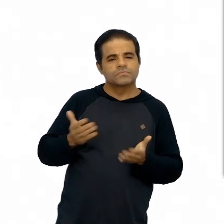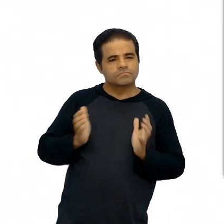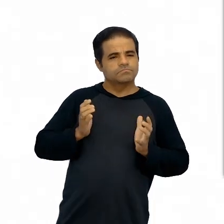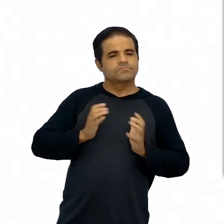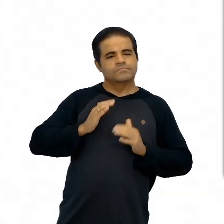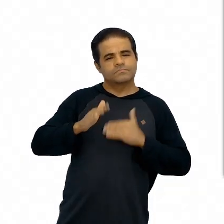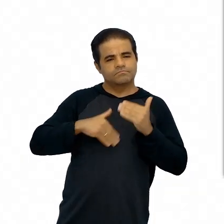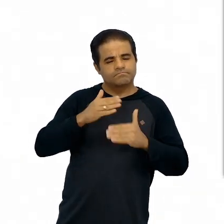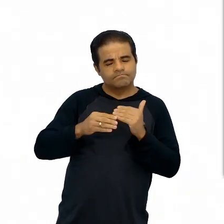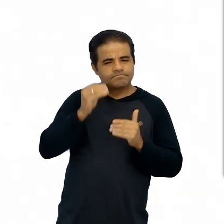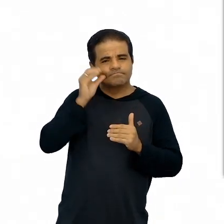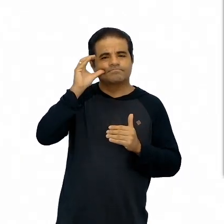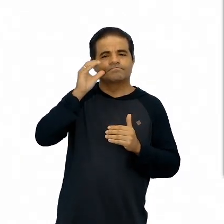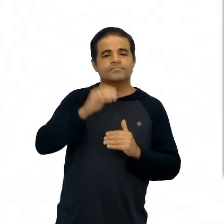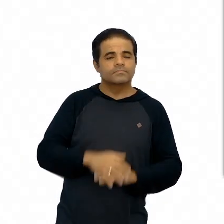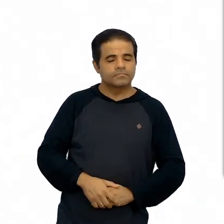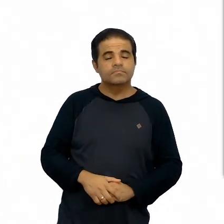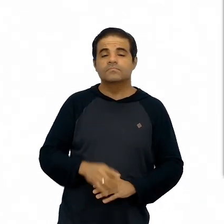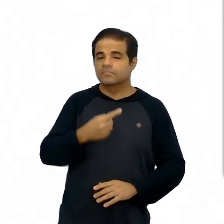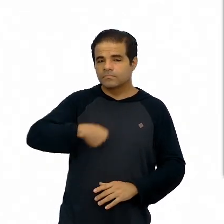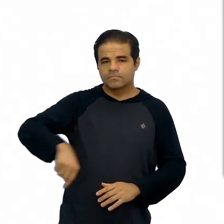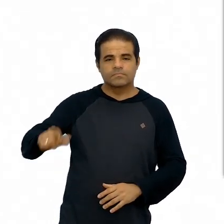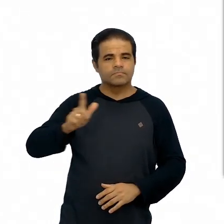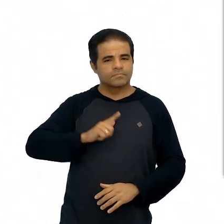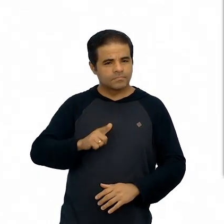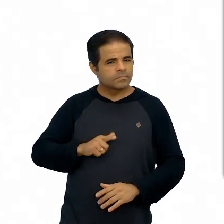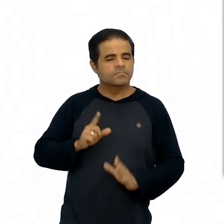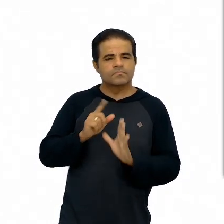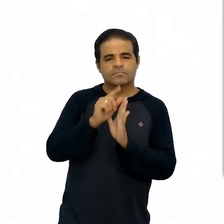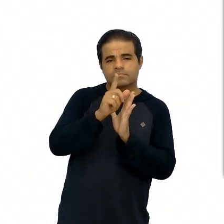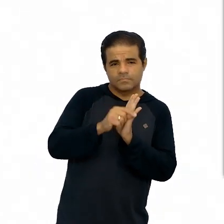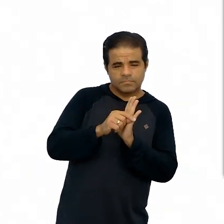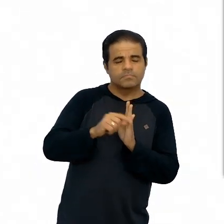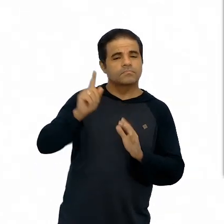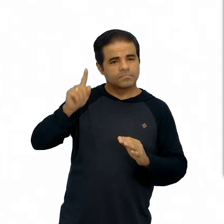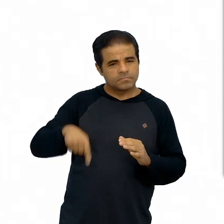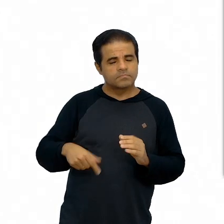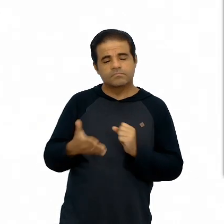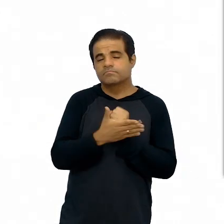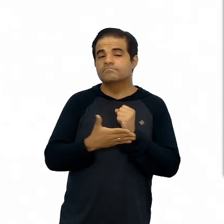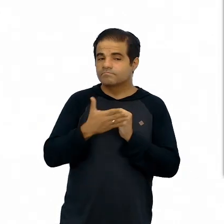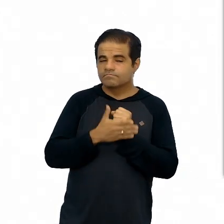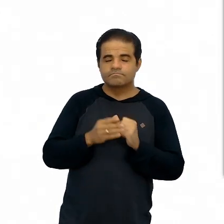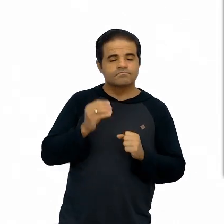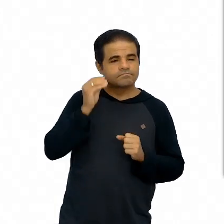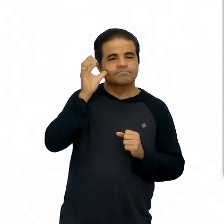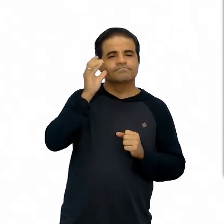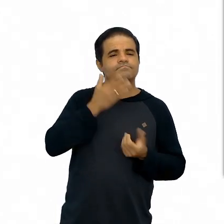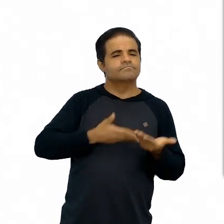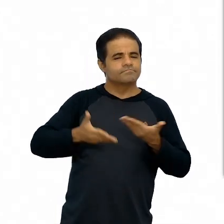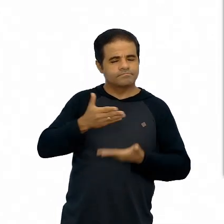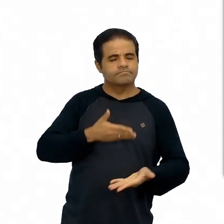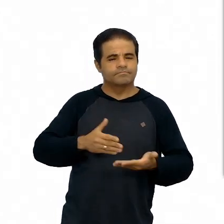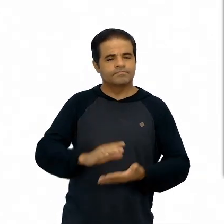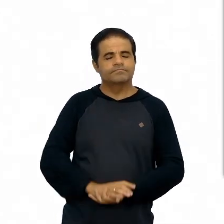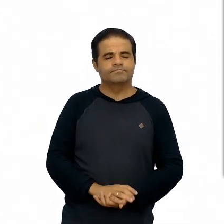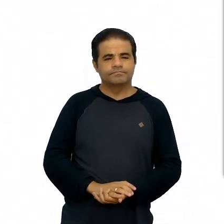os nossos conhecimentos. Nós temos aí um artigo que é a base do conhecimento